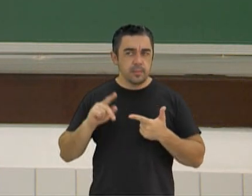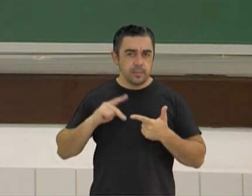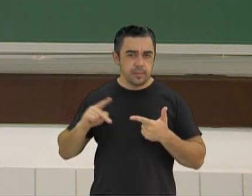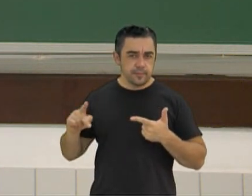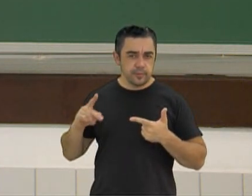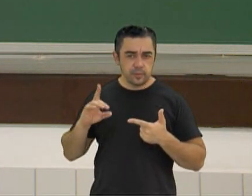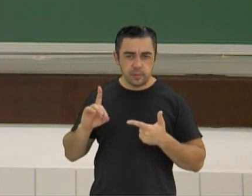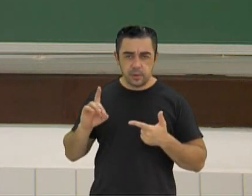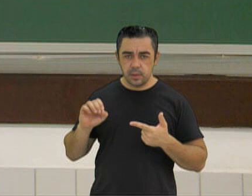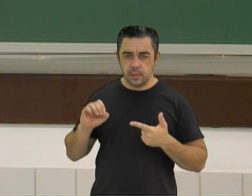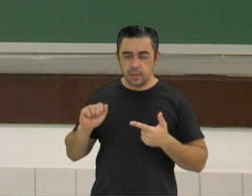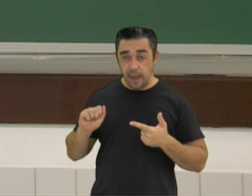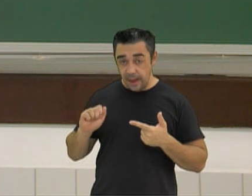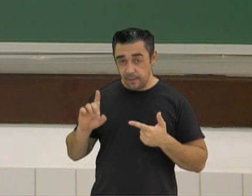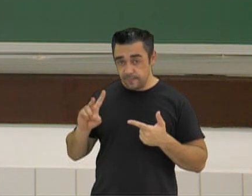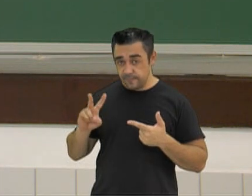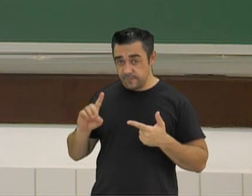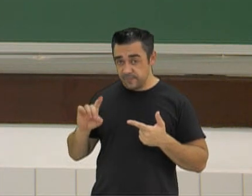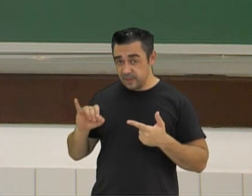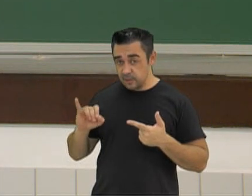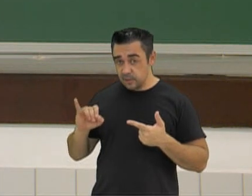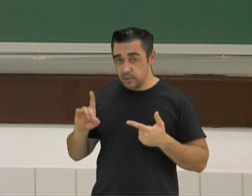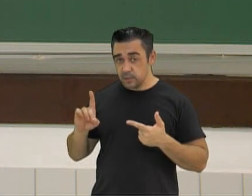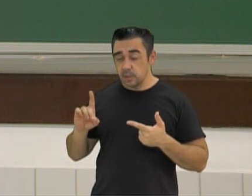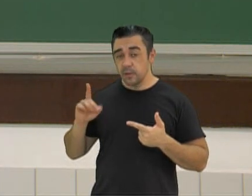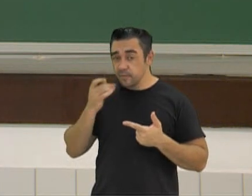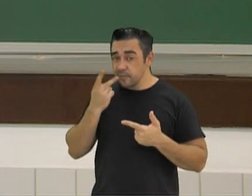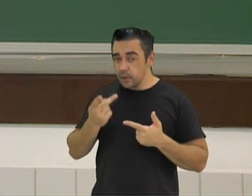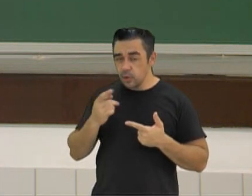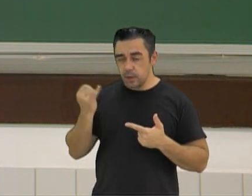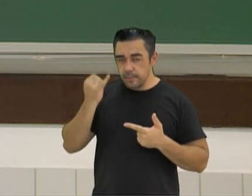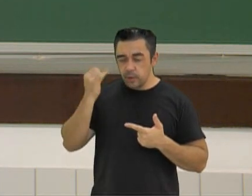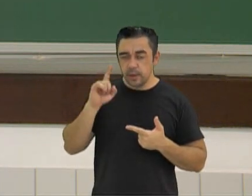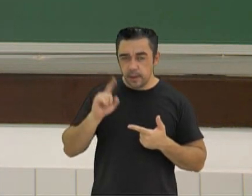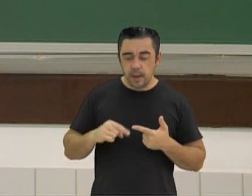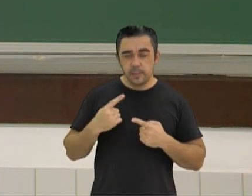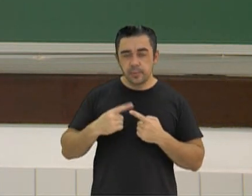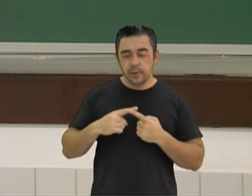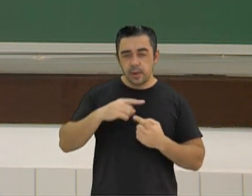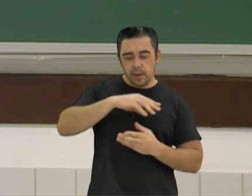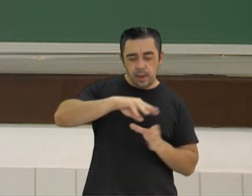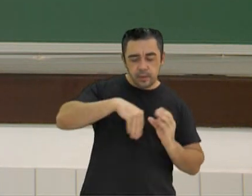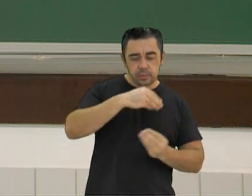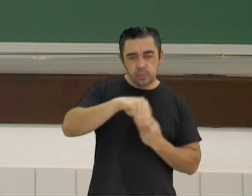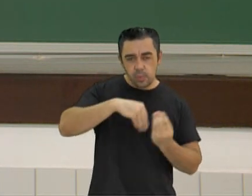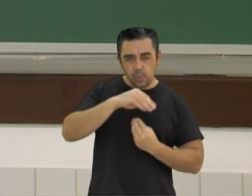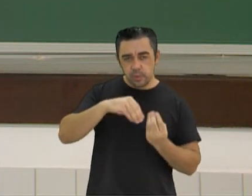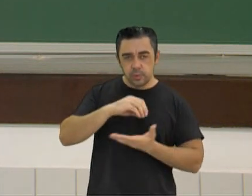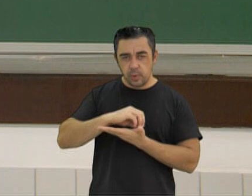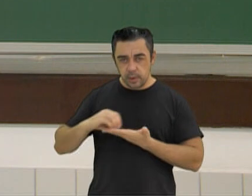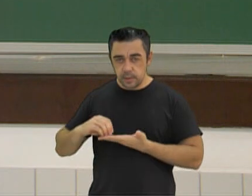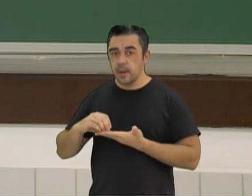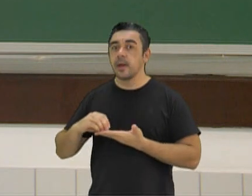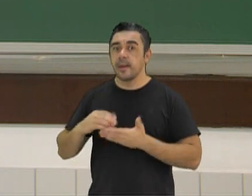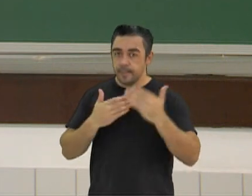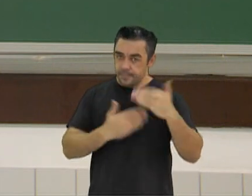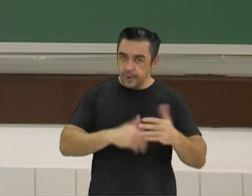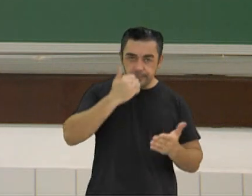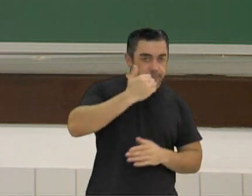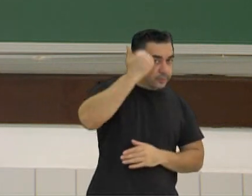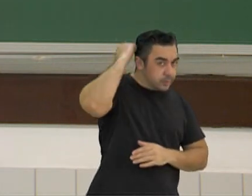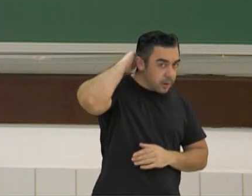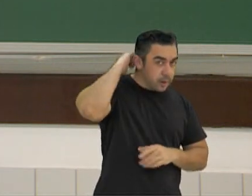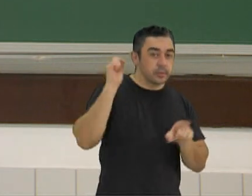vocês também que isso é muito importante, porque reações orgânicas caem com bastante frequência, tanto em vestibular, mas